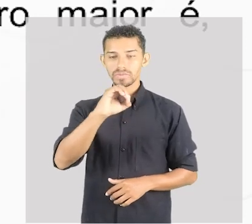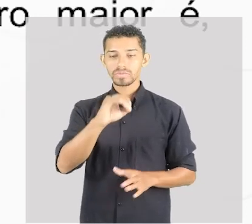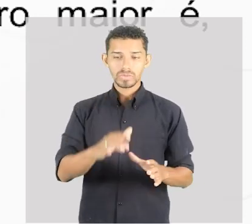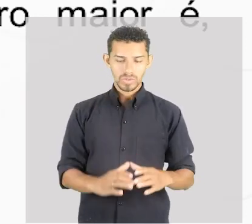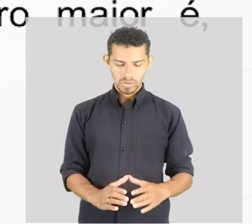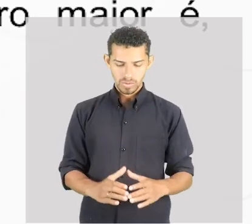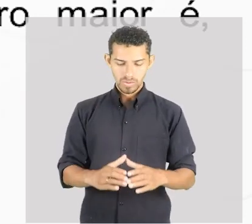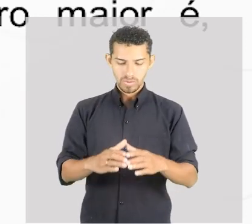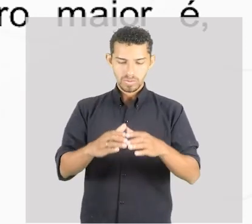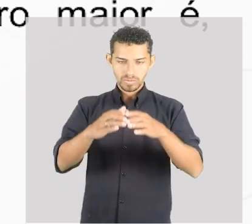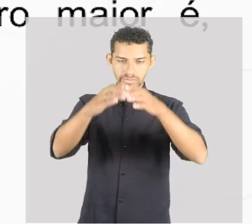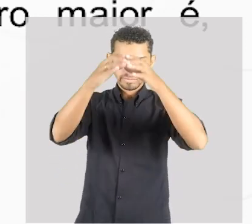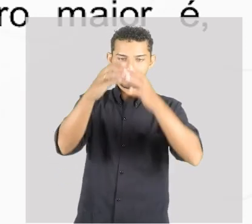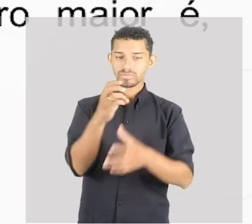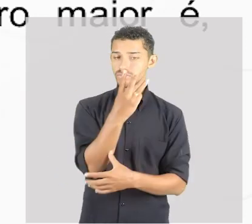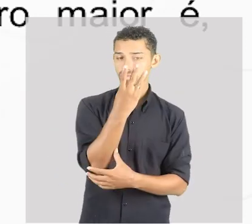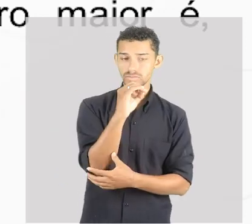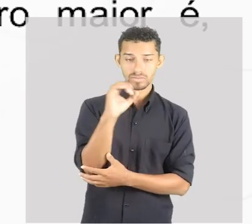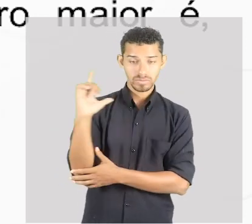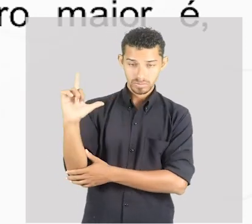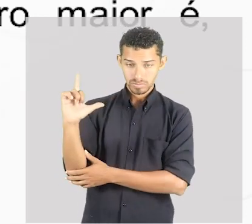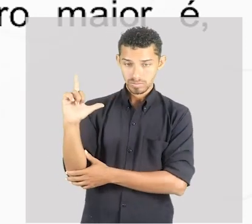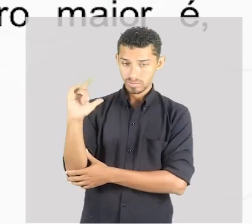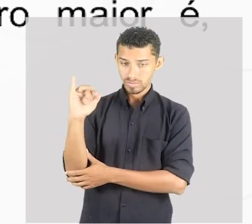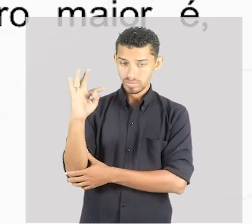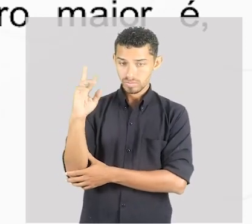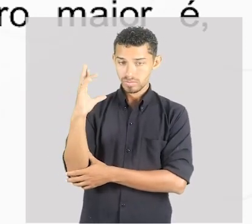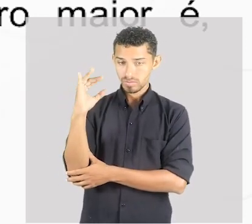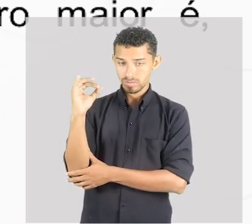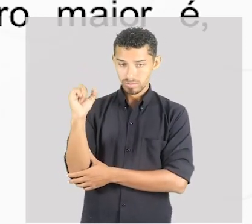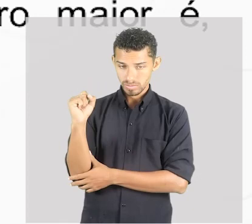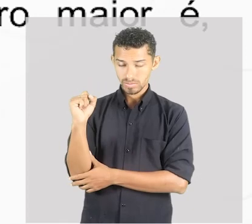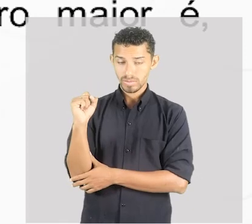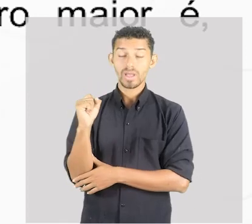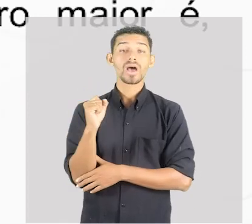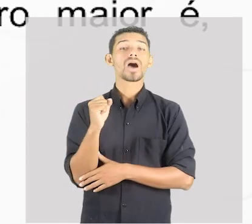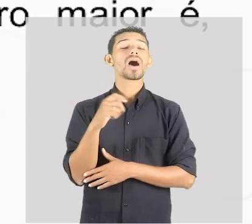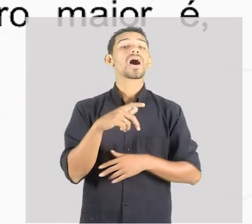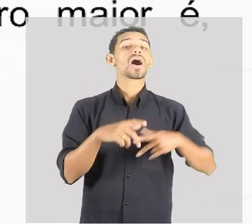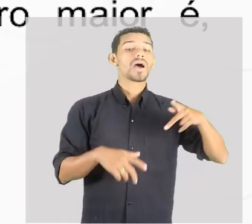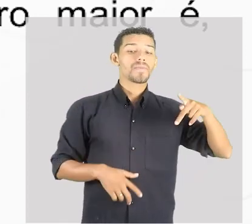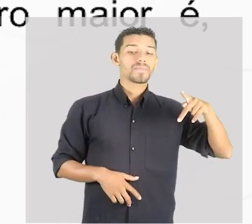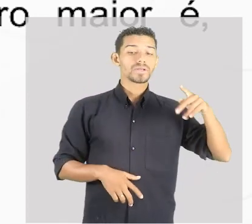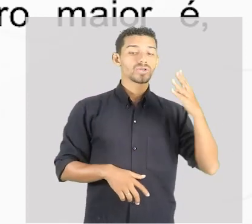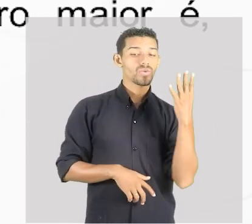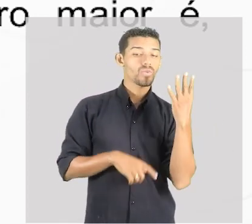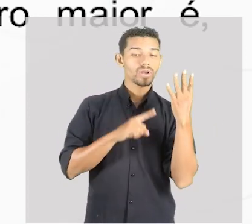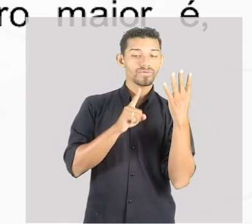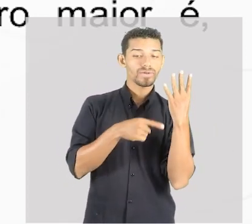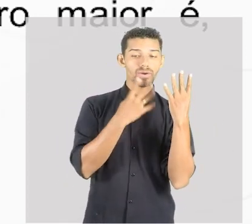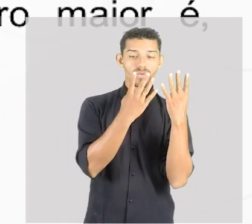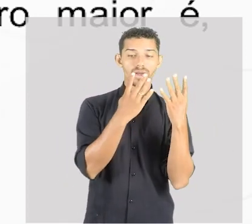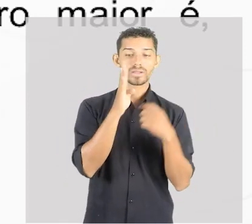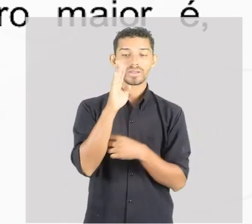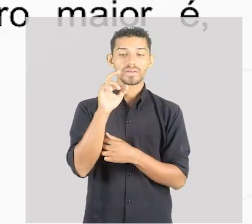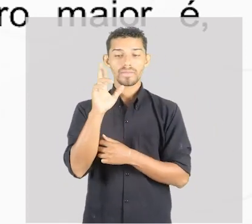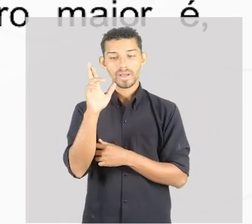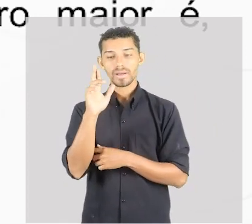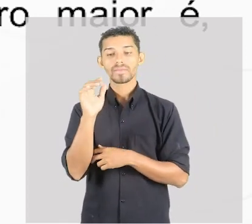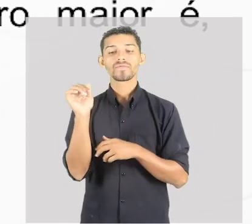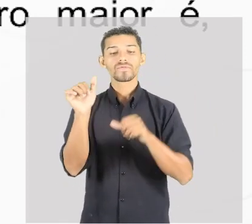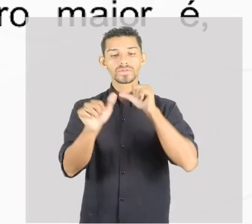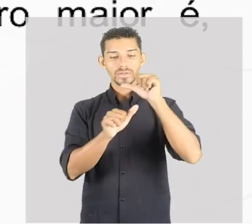30 l sobre pressão de 4,4 bar foi transferido para um cindro